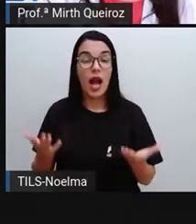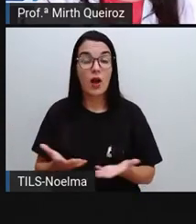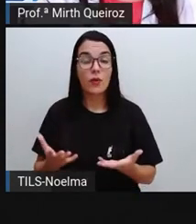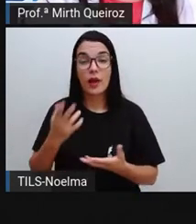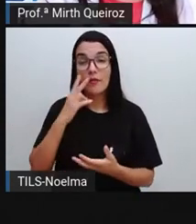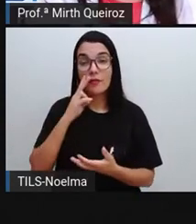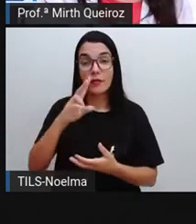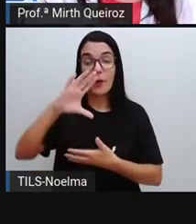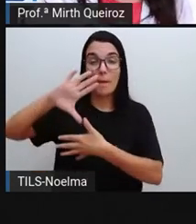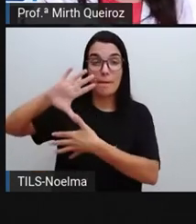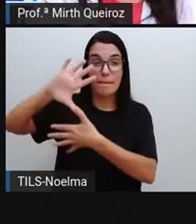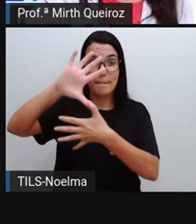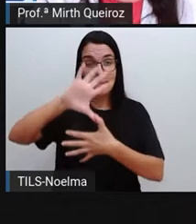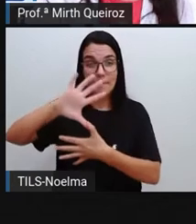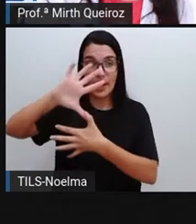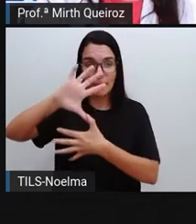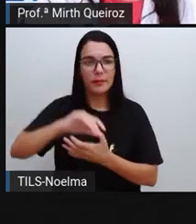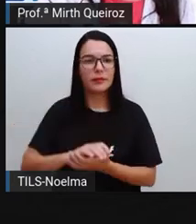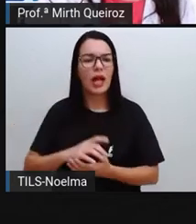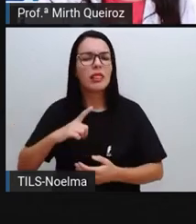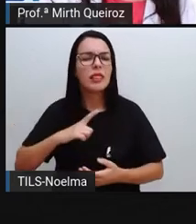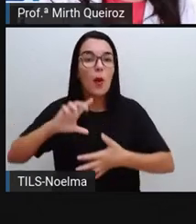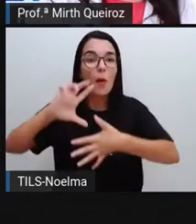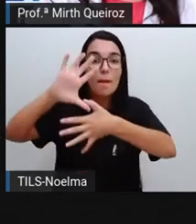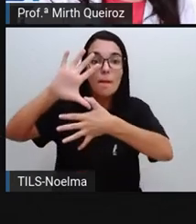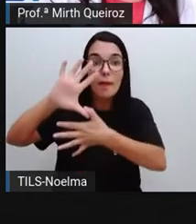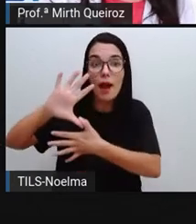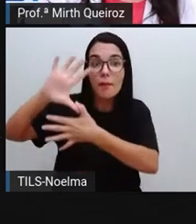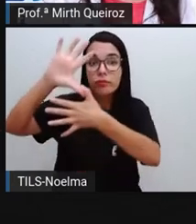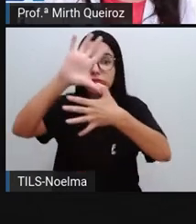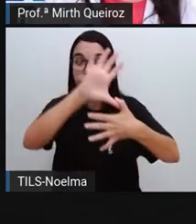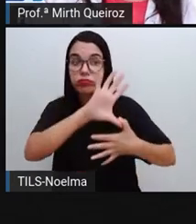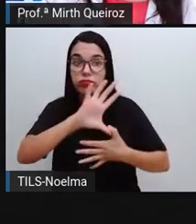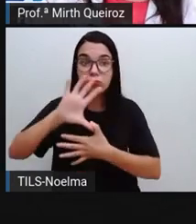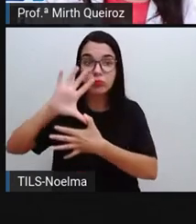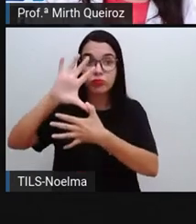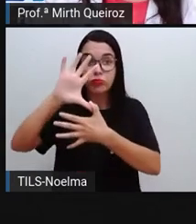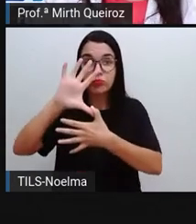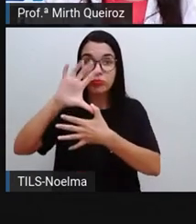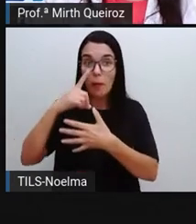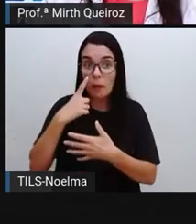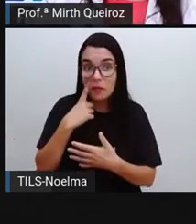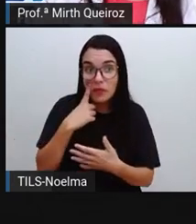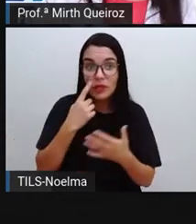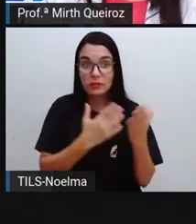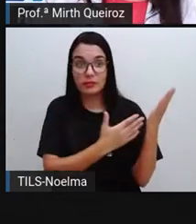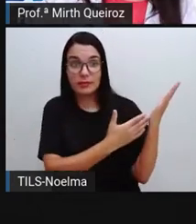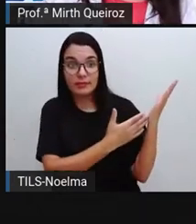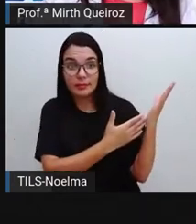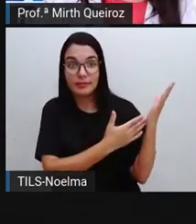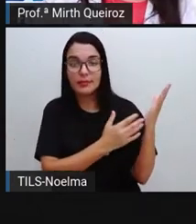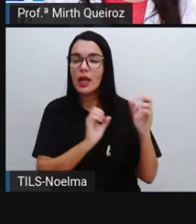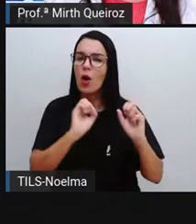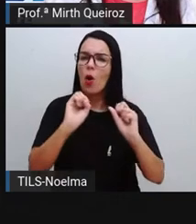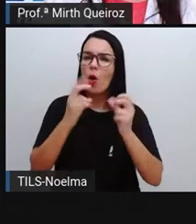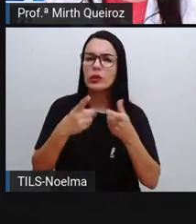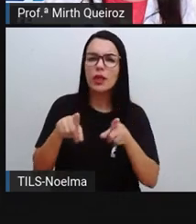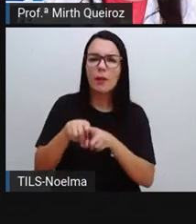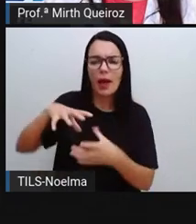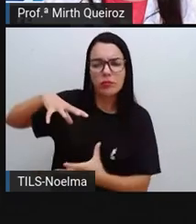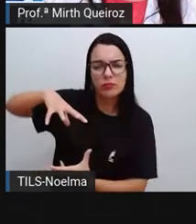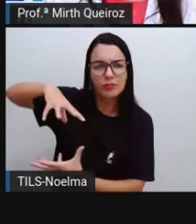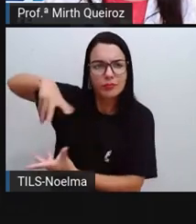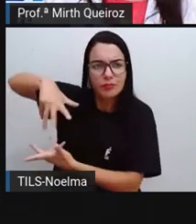Veja os mapas. Então, nós temos aqui o mapa mundi. Quando a gente pega o mapa mundi, ou até mesmo o globo terrestre,